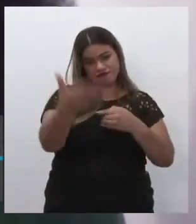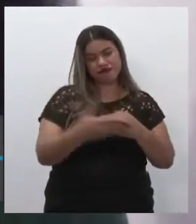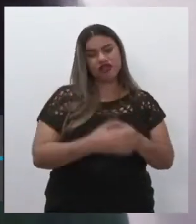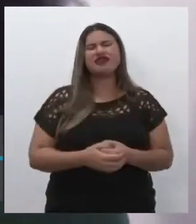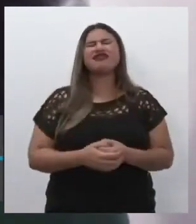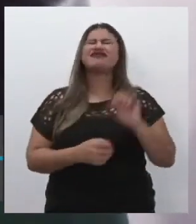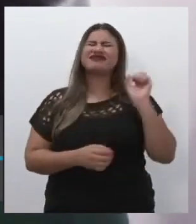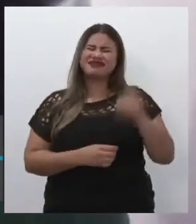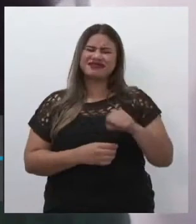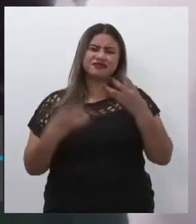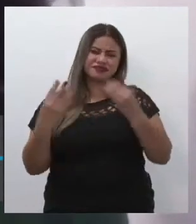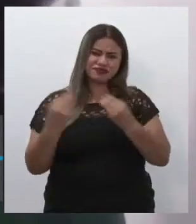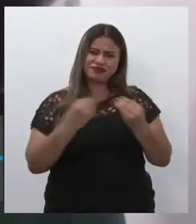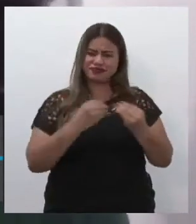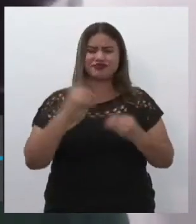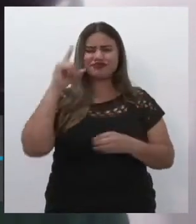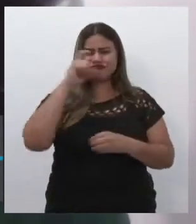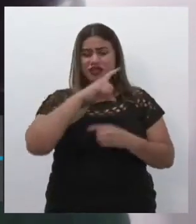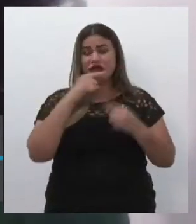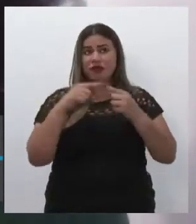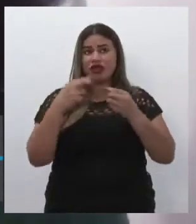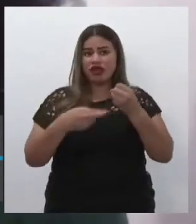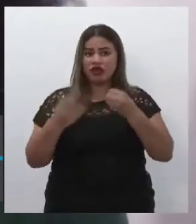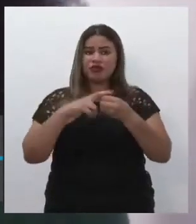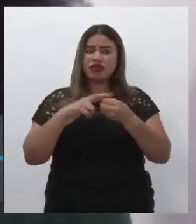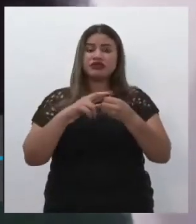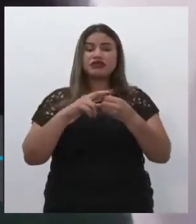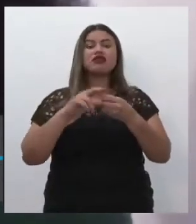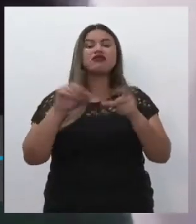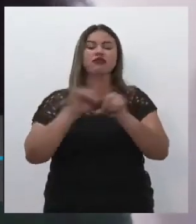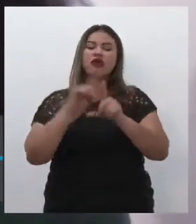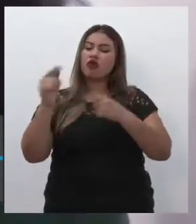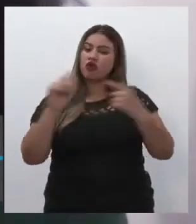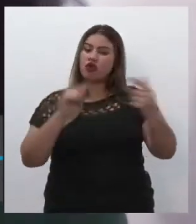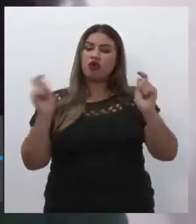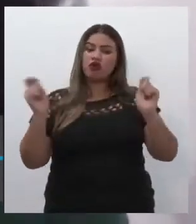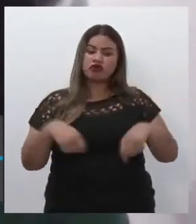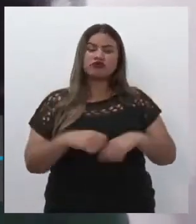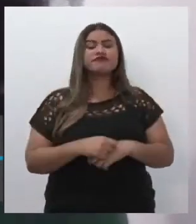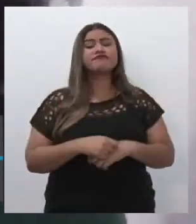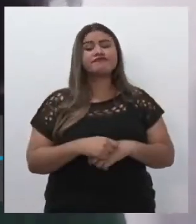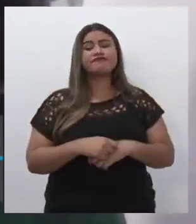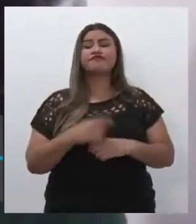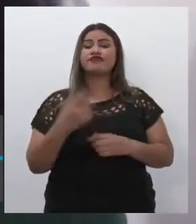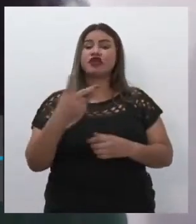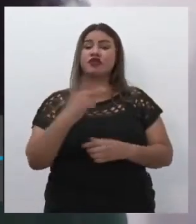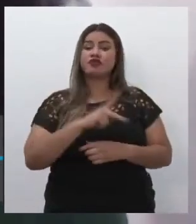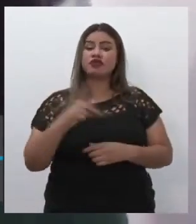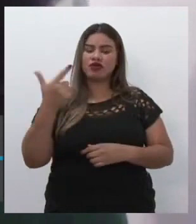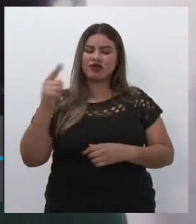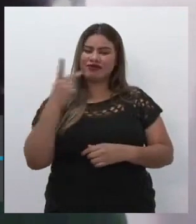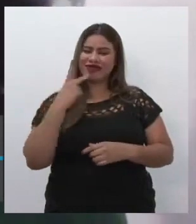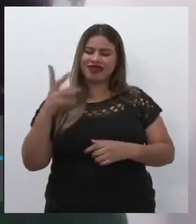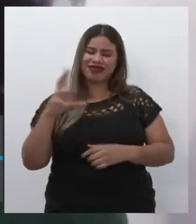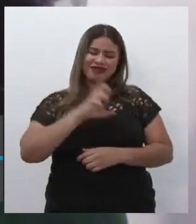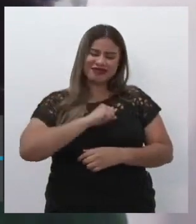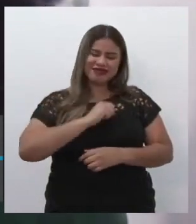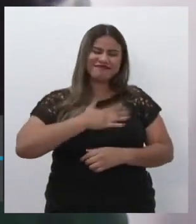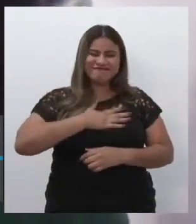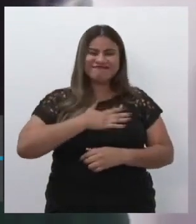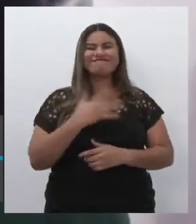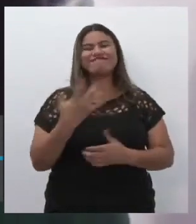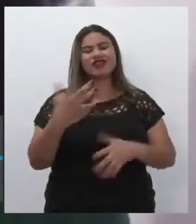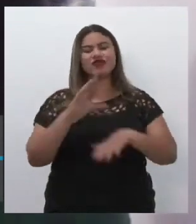os desafios, não só na recuperação. A professora Eliana fala que adora a formação da gente. Obrigada,